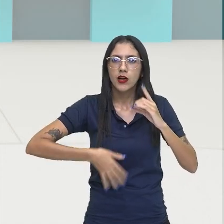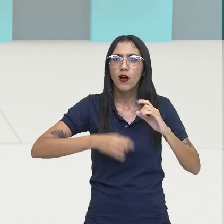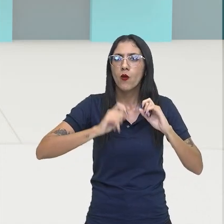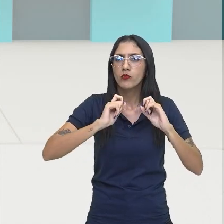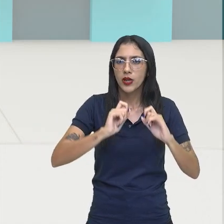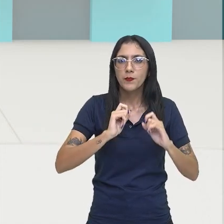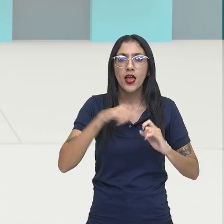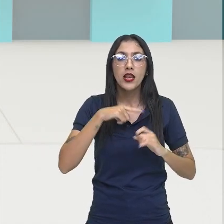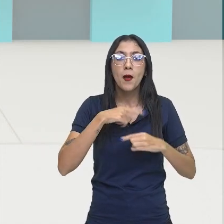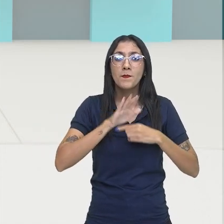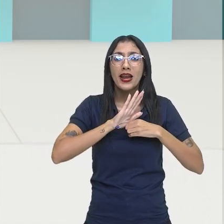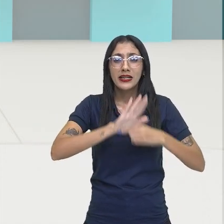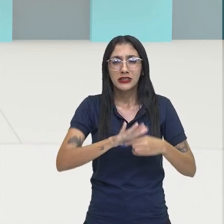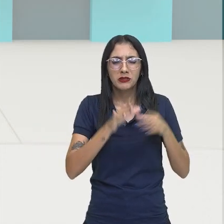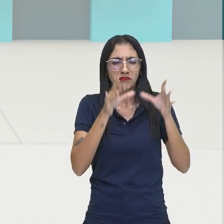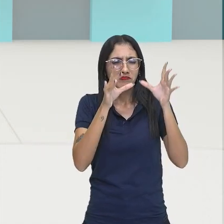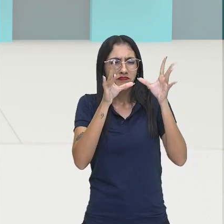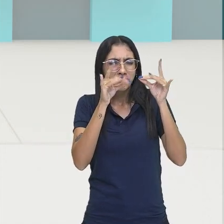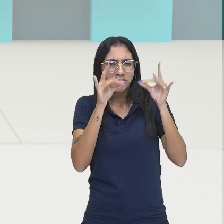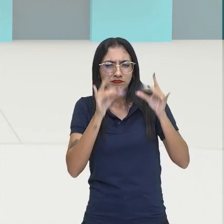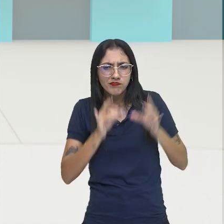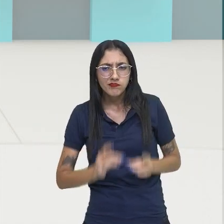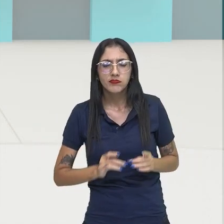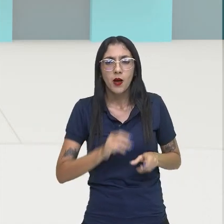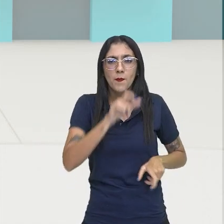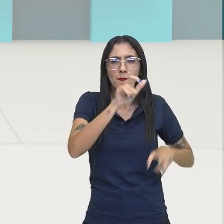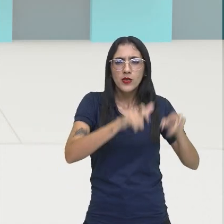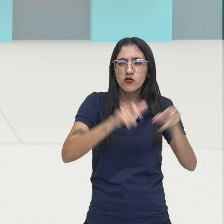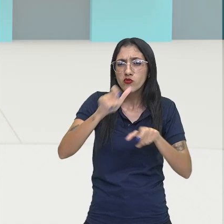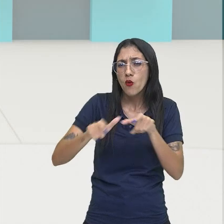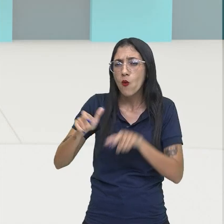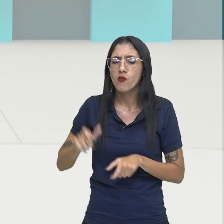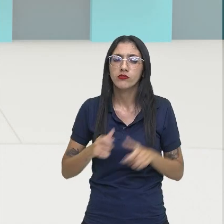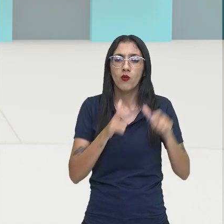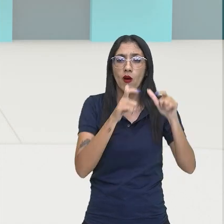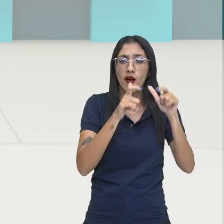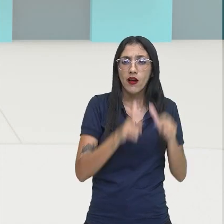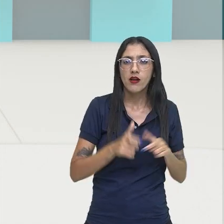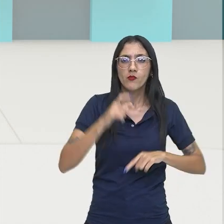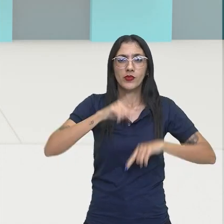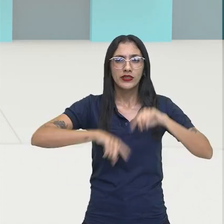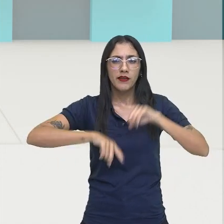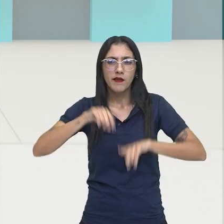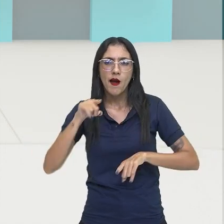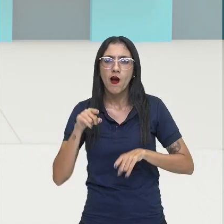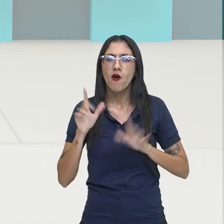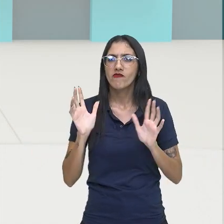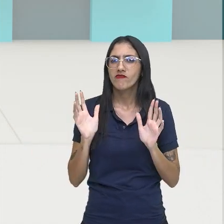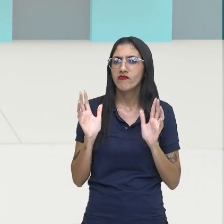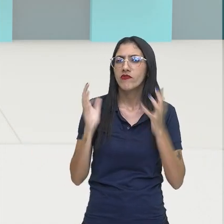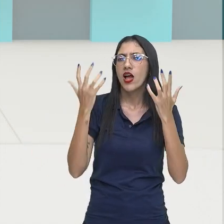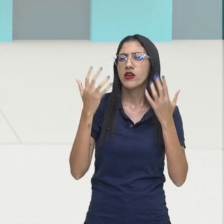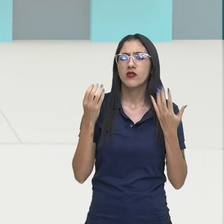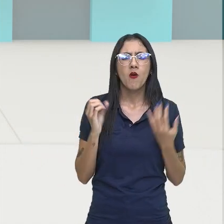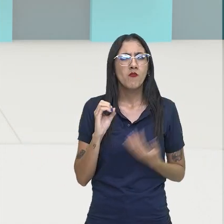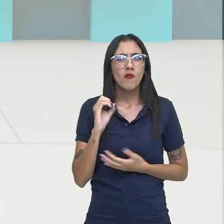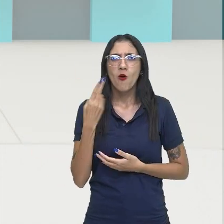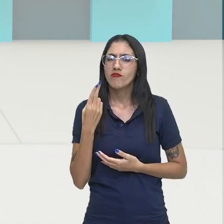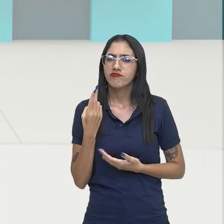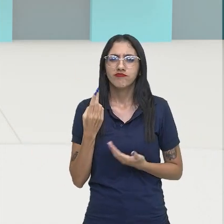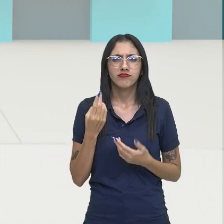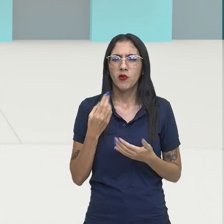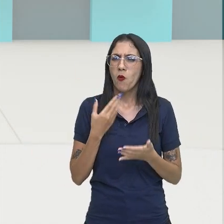retratar detalhadamente pessoas, lugares, objetos, eventos ou